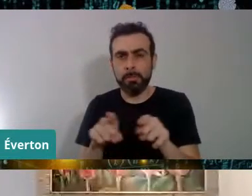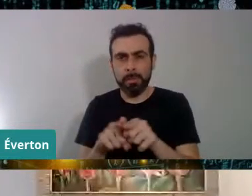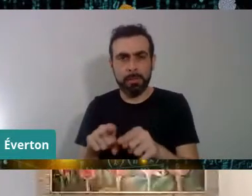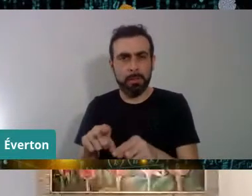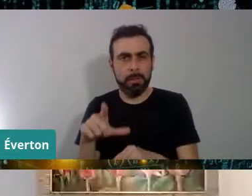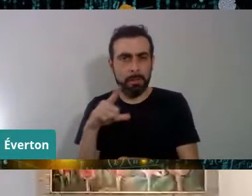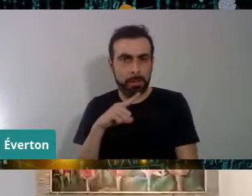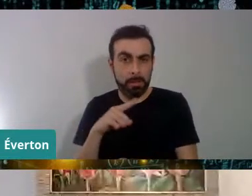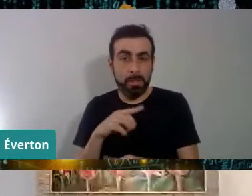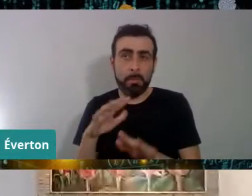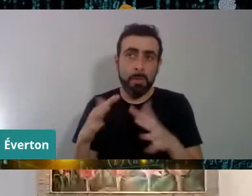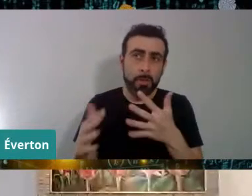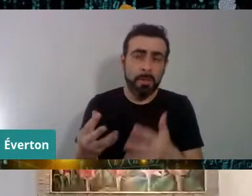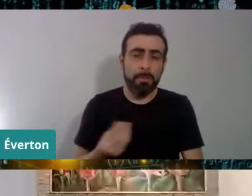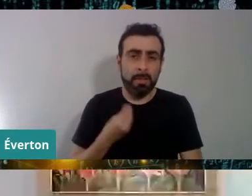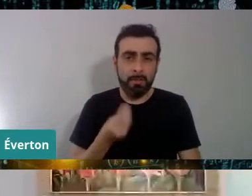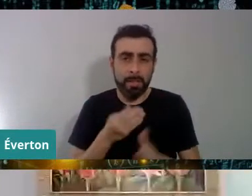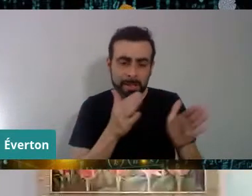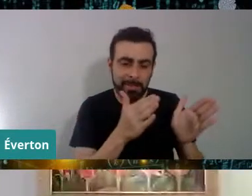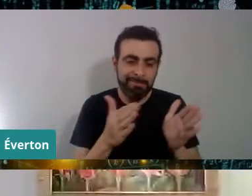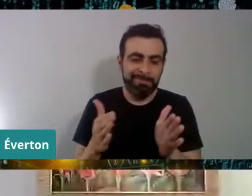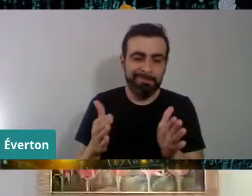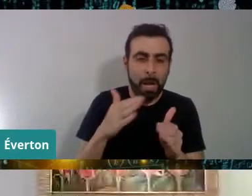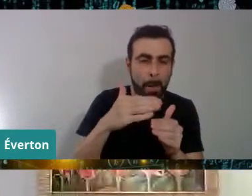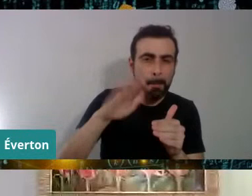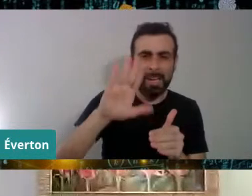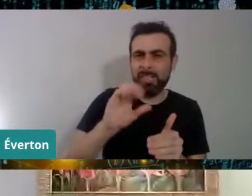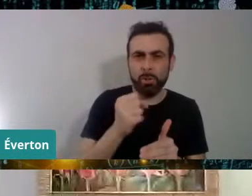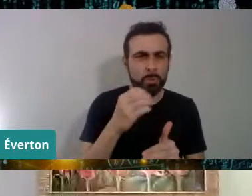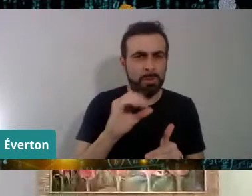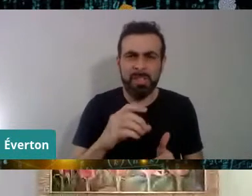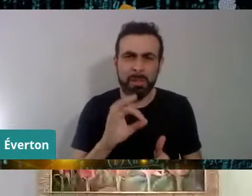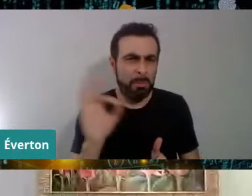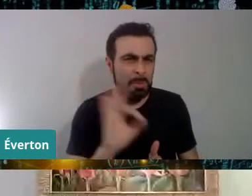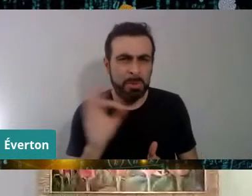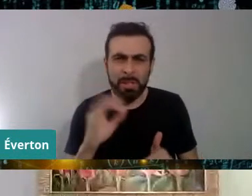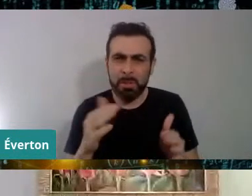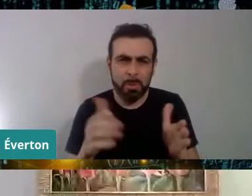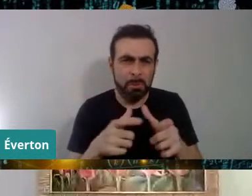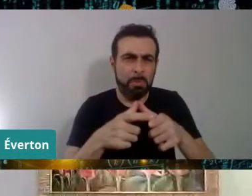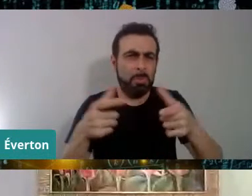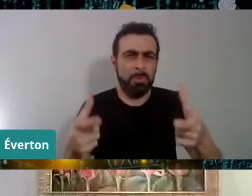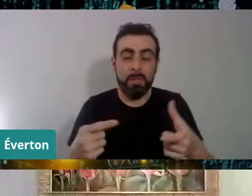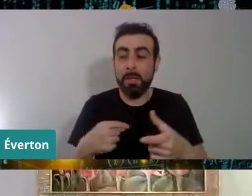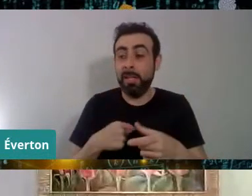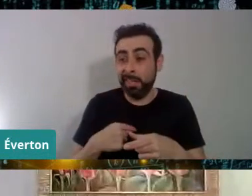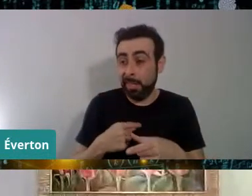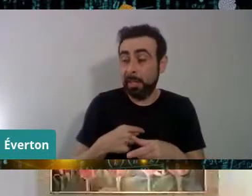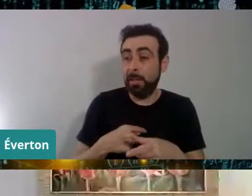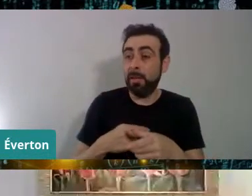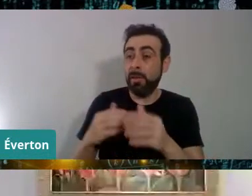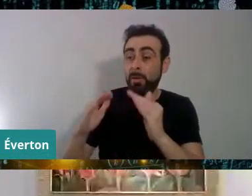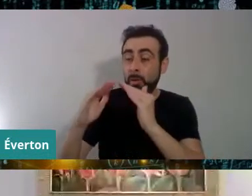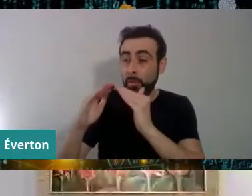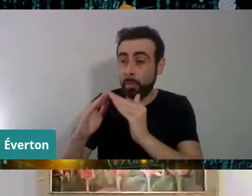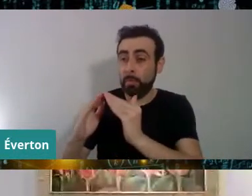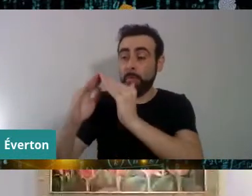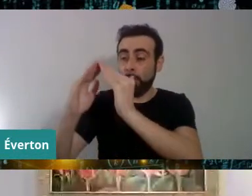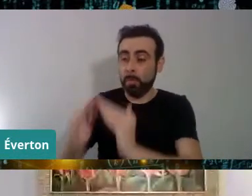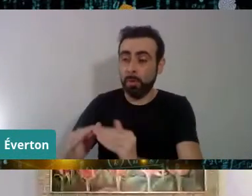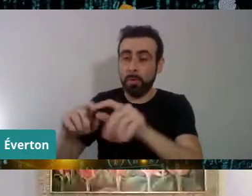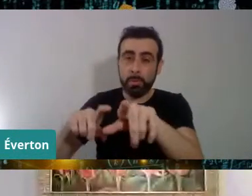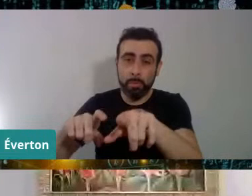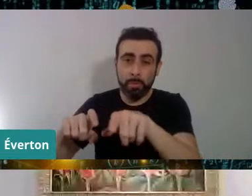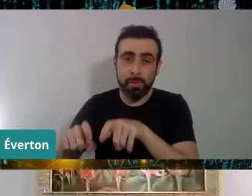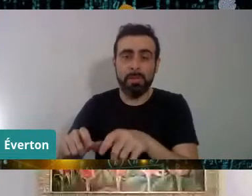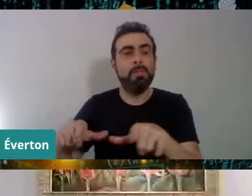acho que 80% da minha vida faz parte da faculdade. Eu sempre gostei, eu sempre morei no sítio, sempre trabalhei no sítio, né?